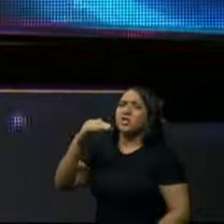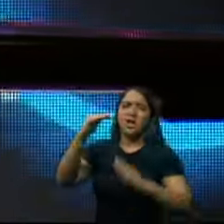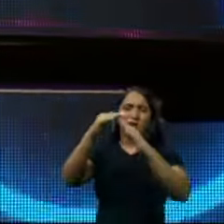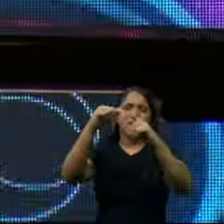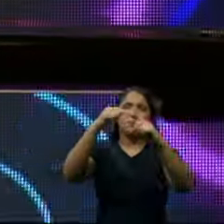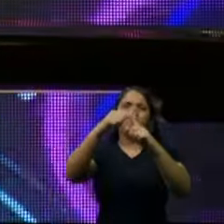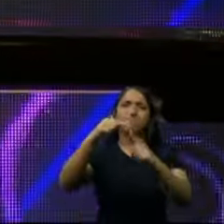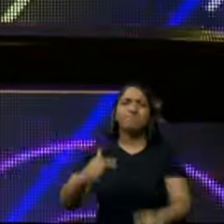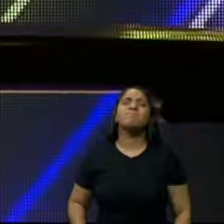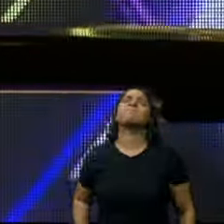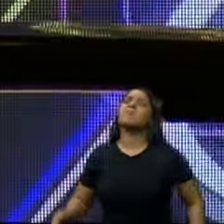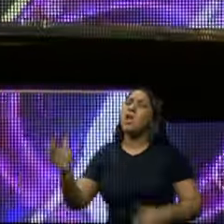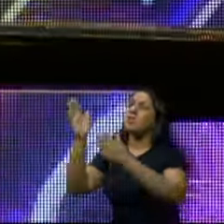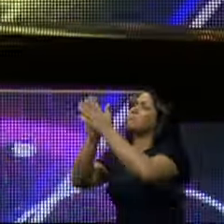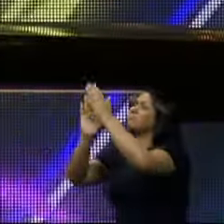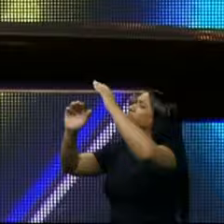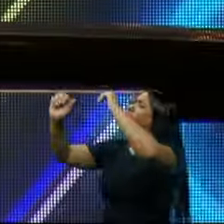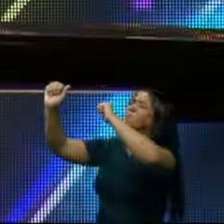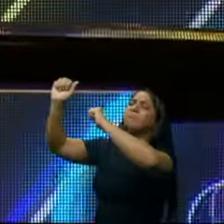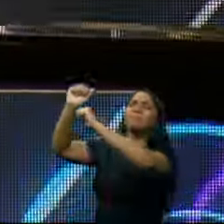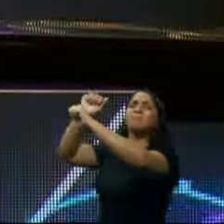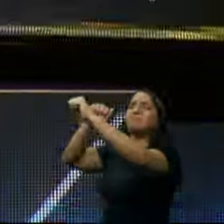E aí